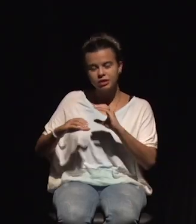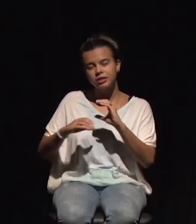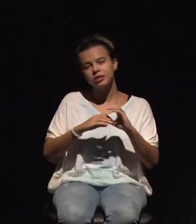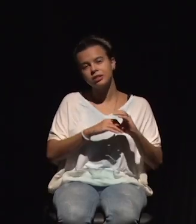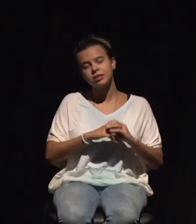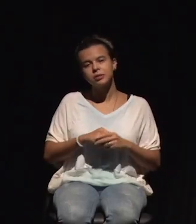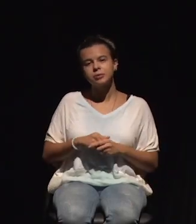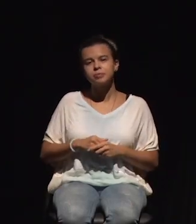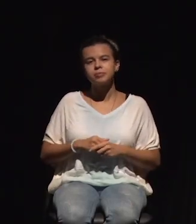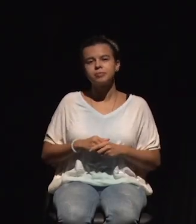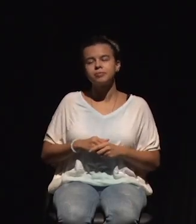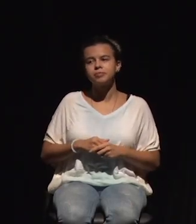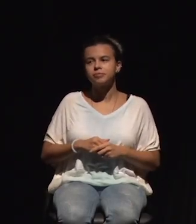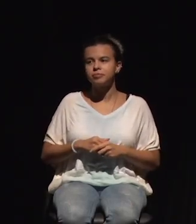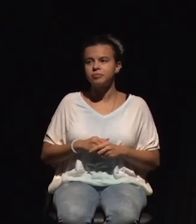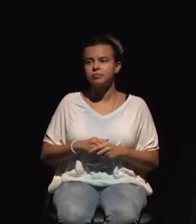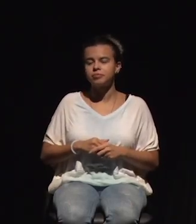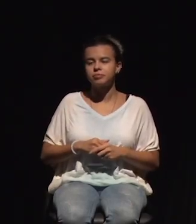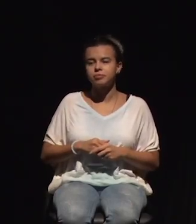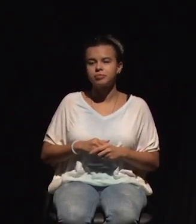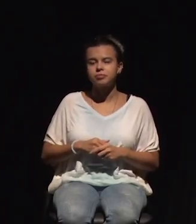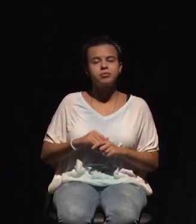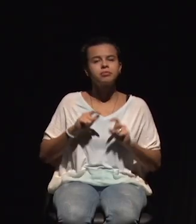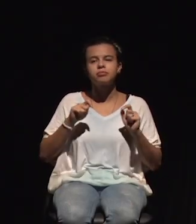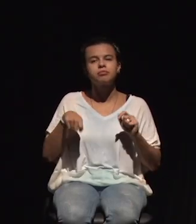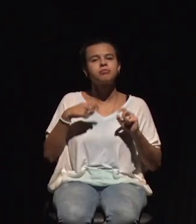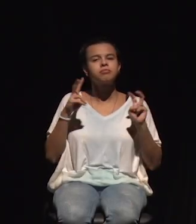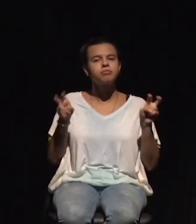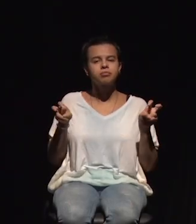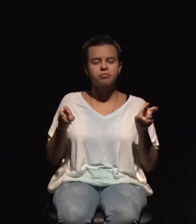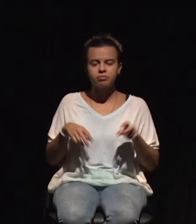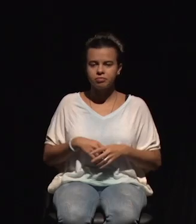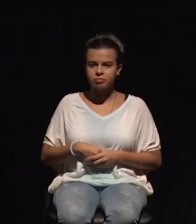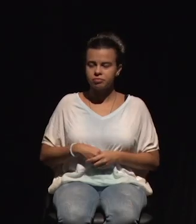que a gente chamou de